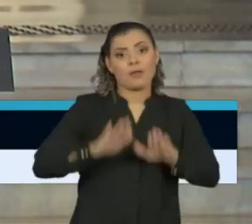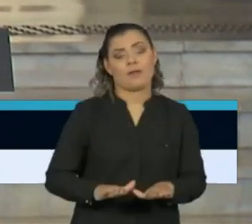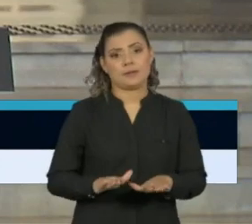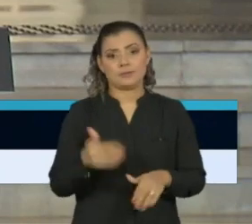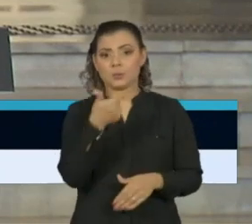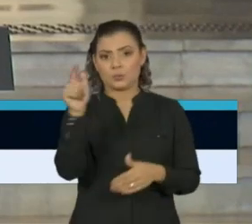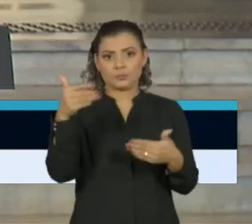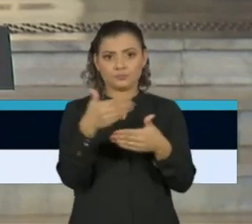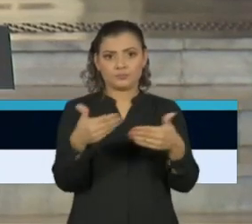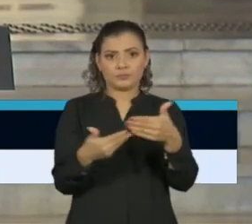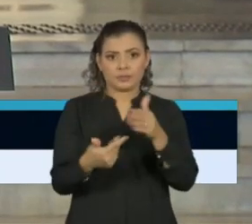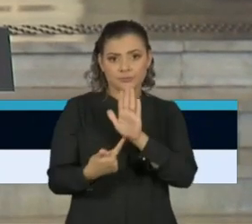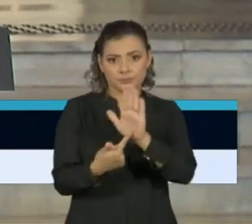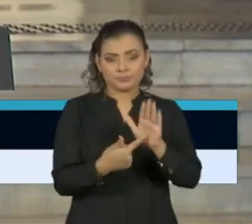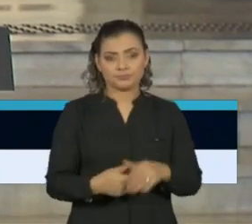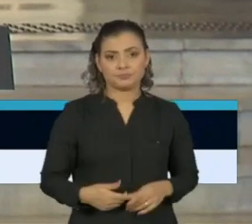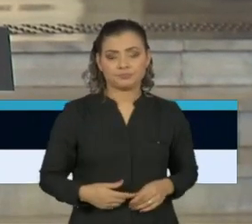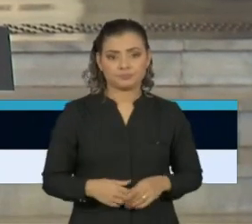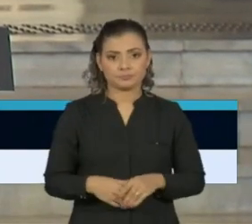favor.